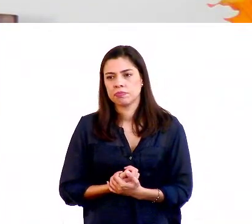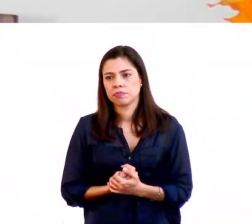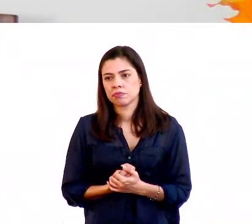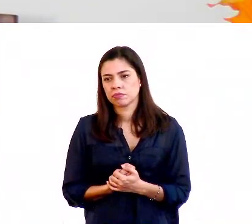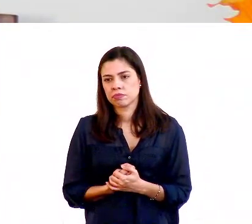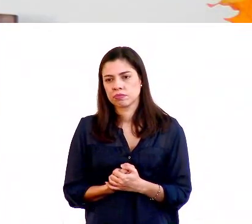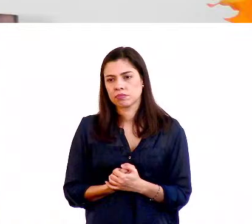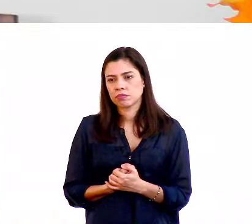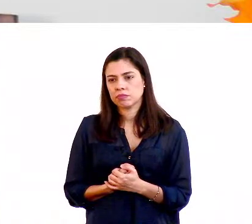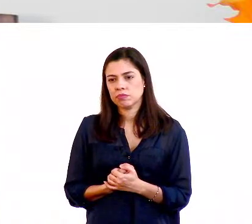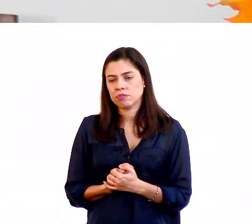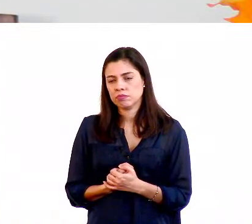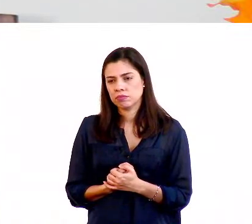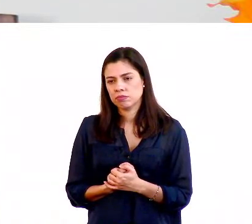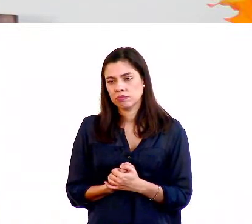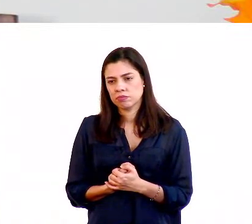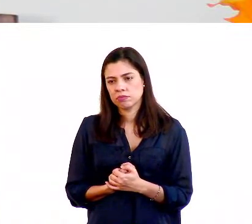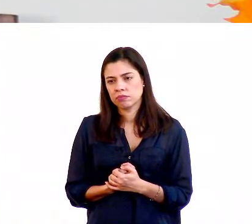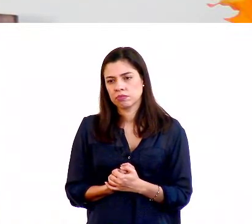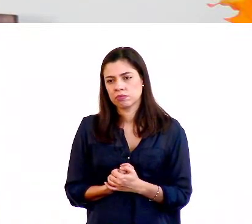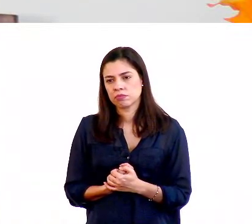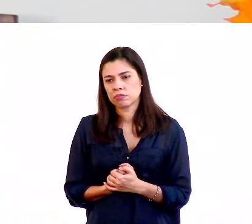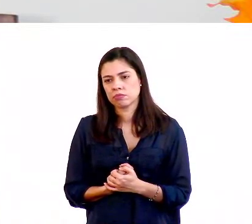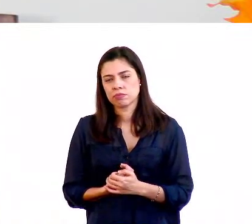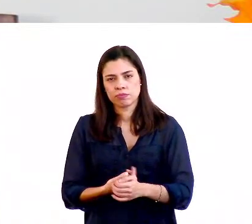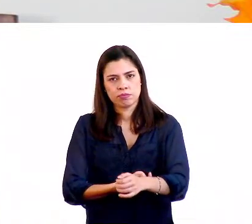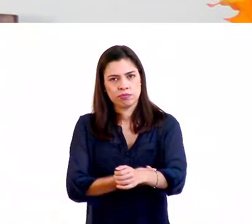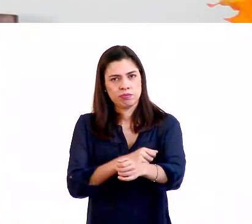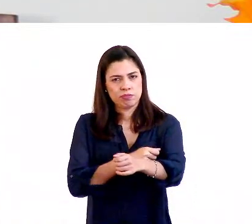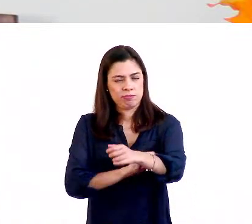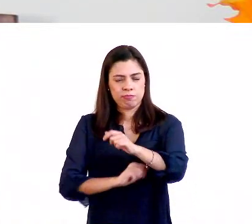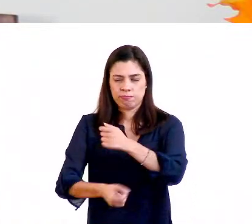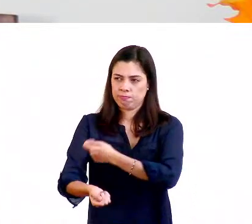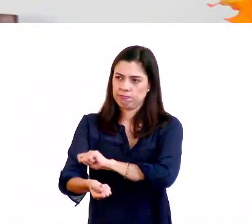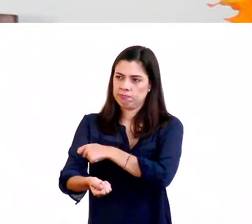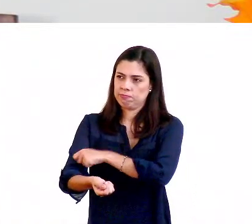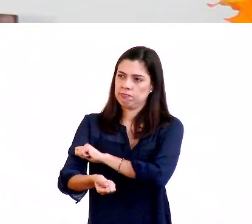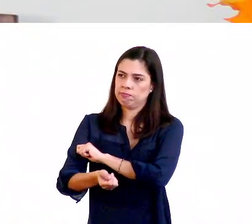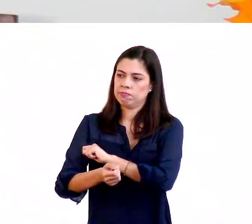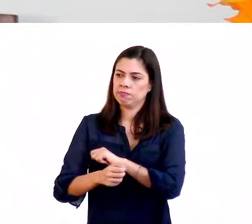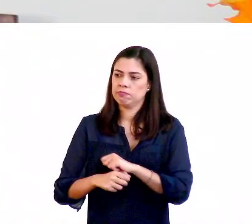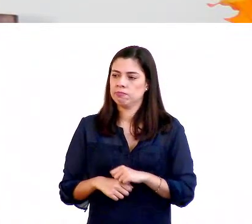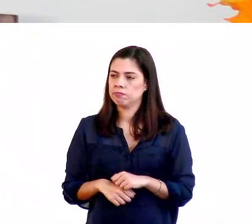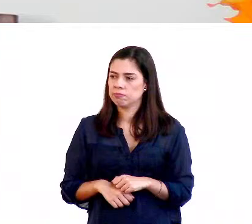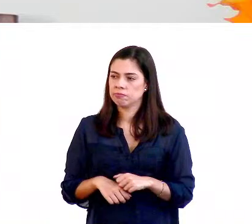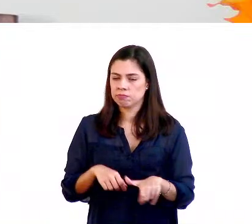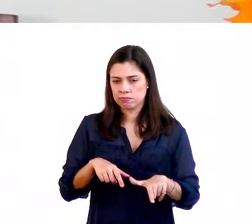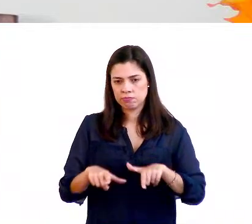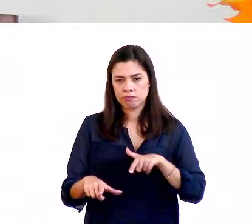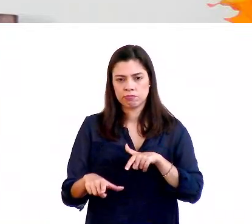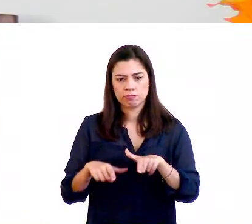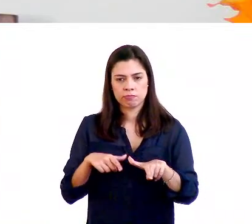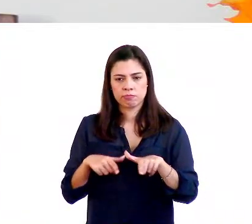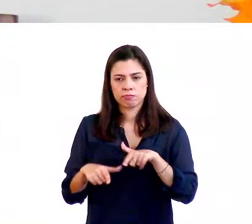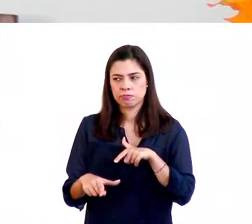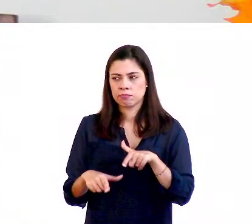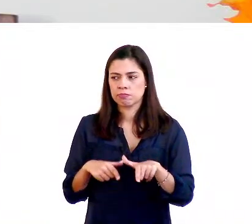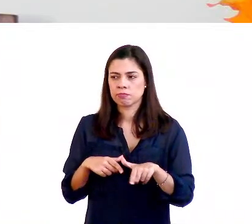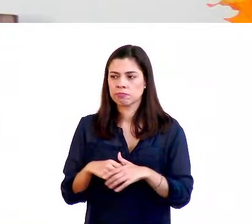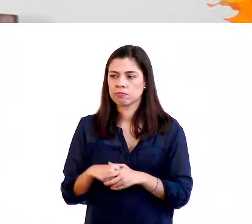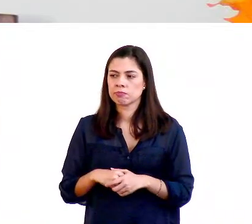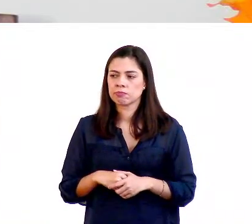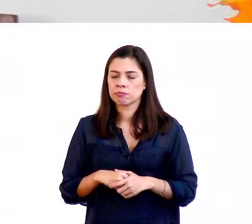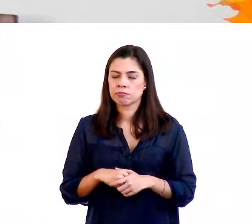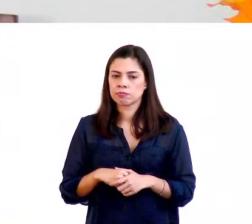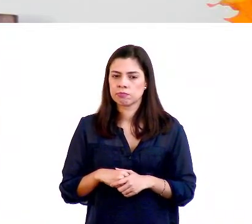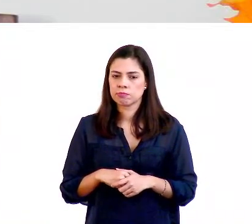Mas é mangas arregaçadas, né? É trabalho, é